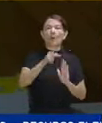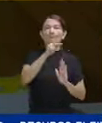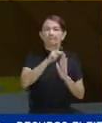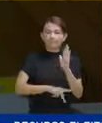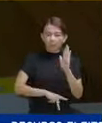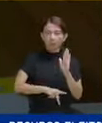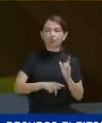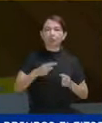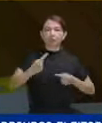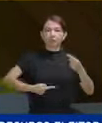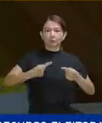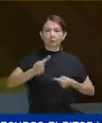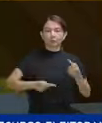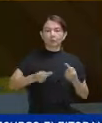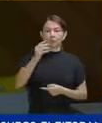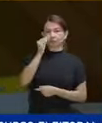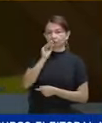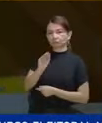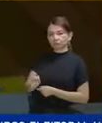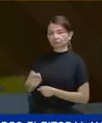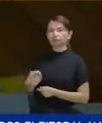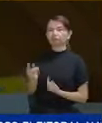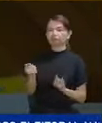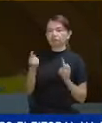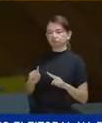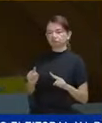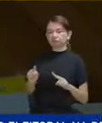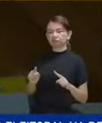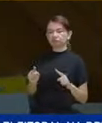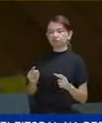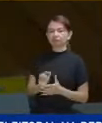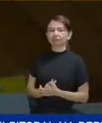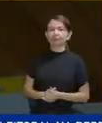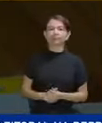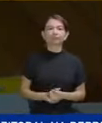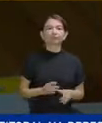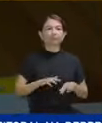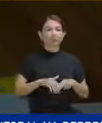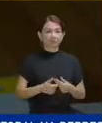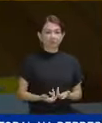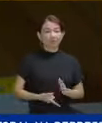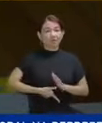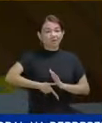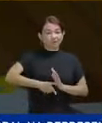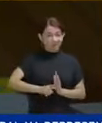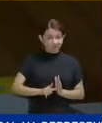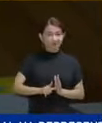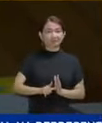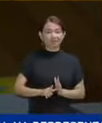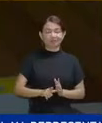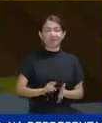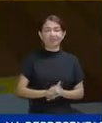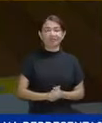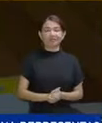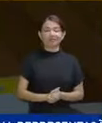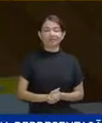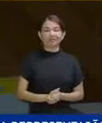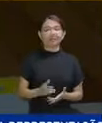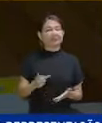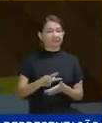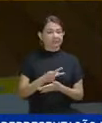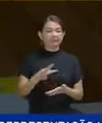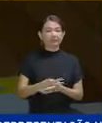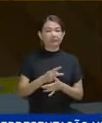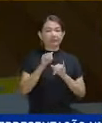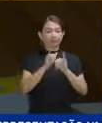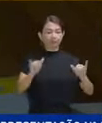ao depreciar a atual gestão e pormenorizar de forma antecipada, desproporcional e irregular